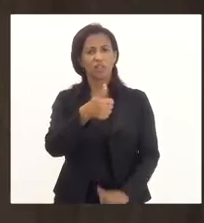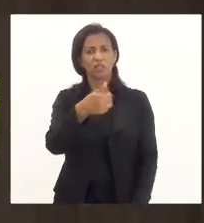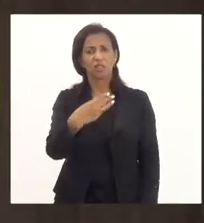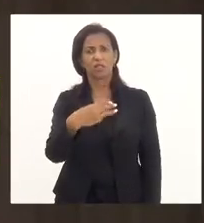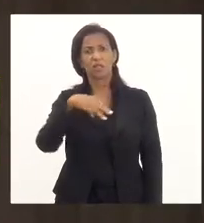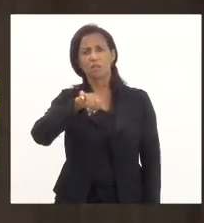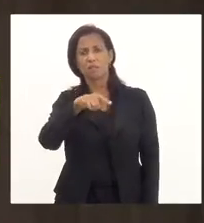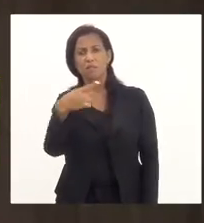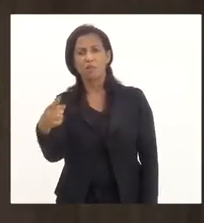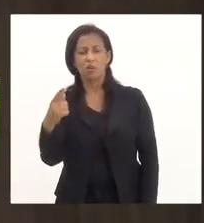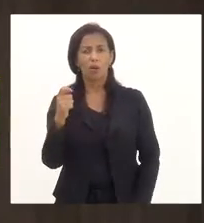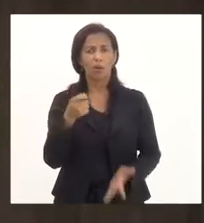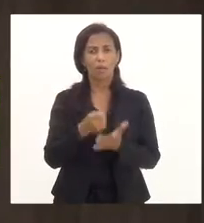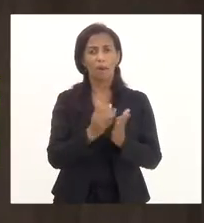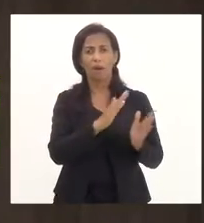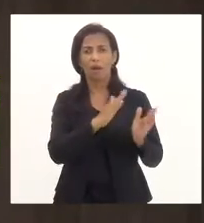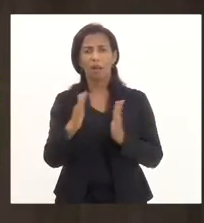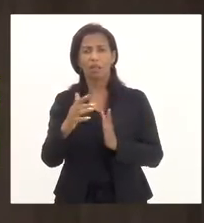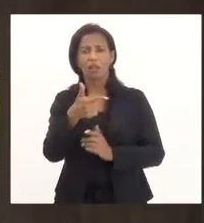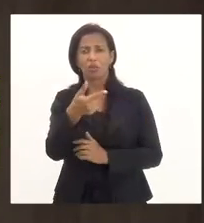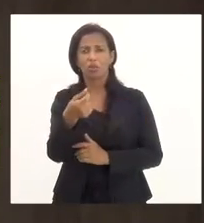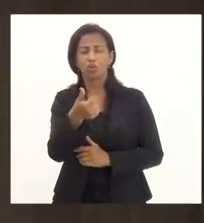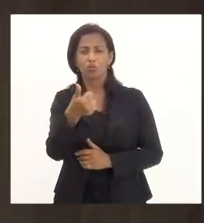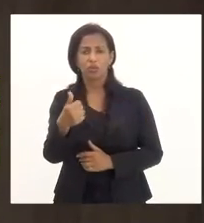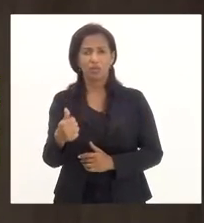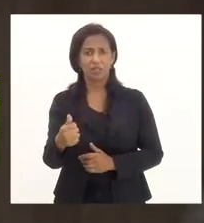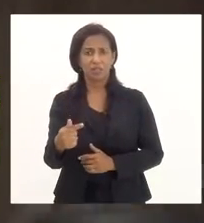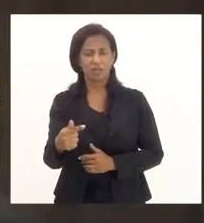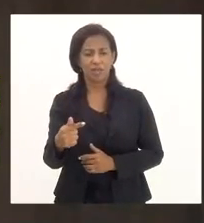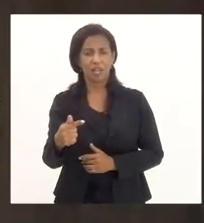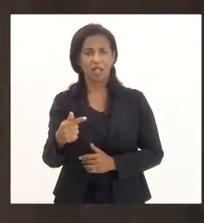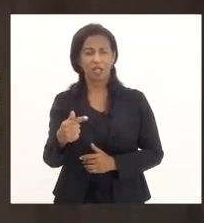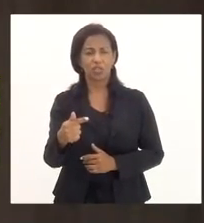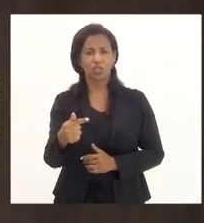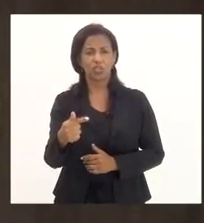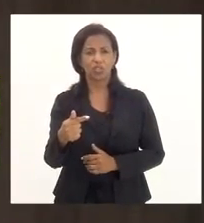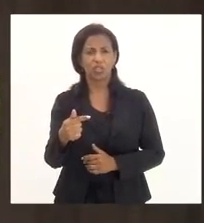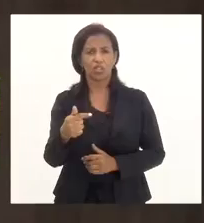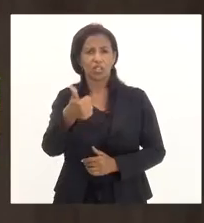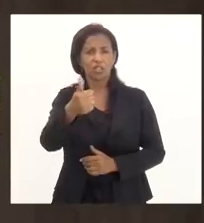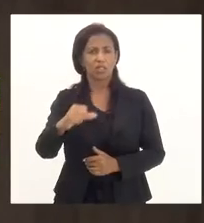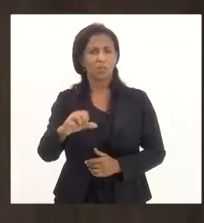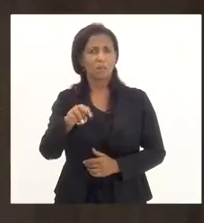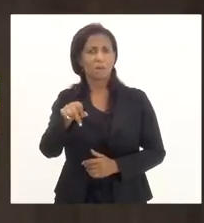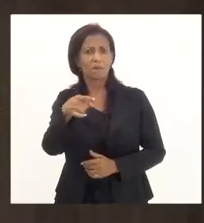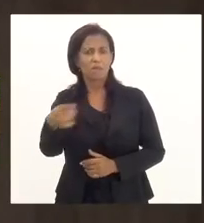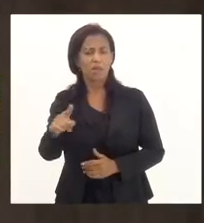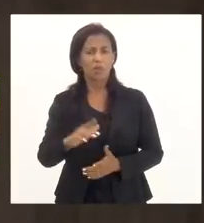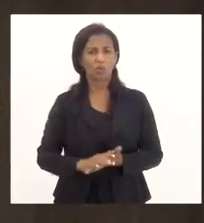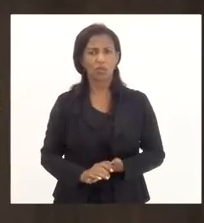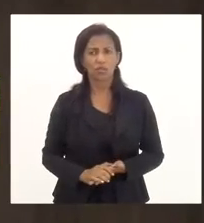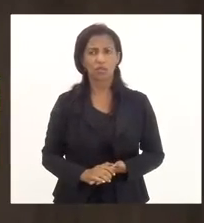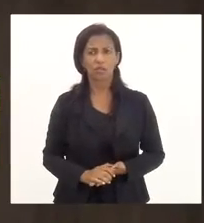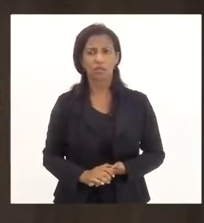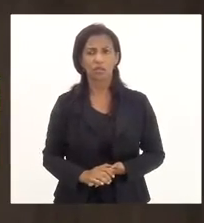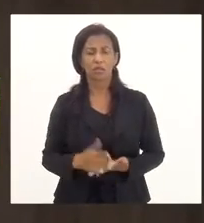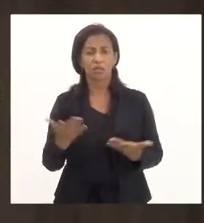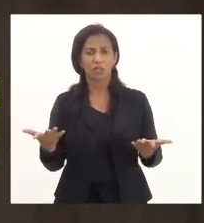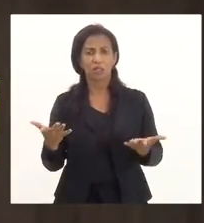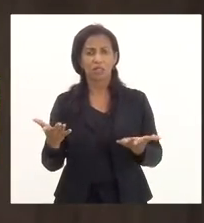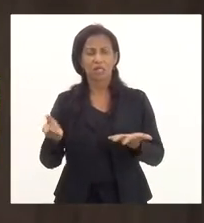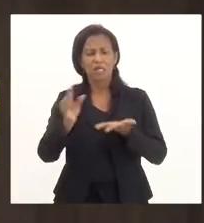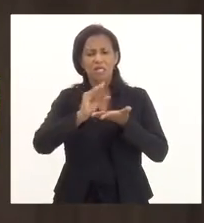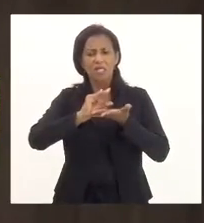nós pagamos até 2017 29 milhões e aí teve um regime de recuperação fiscal esse